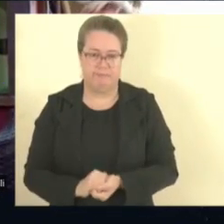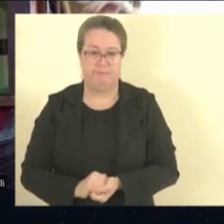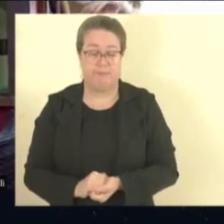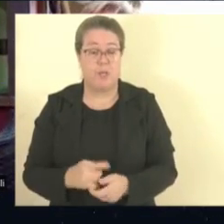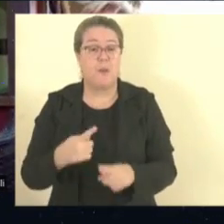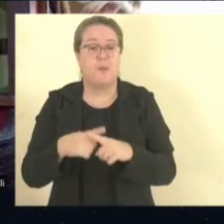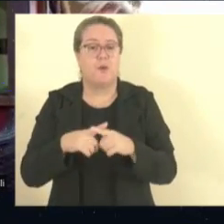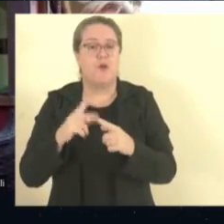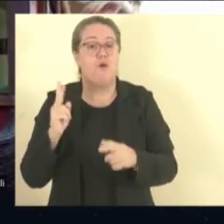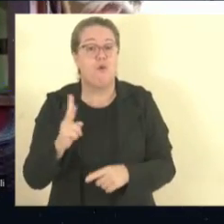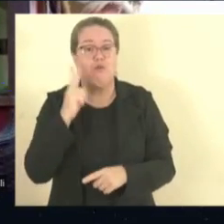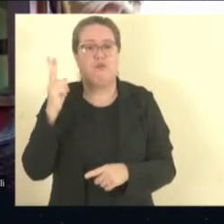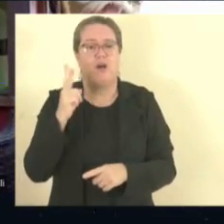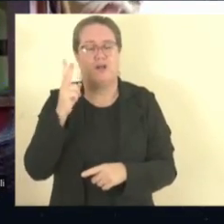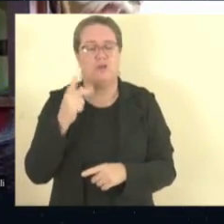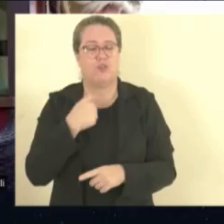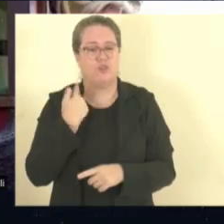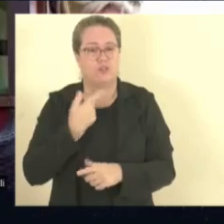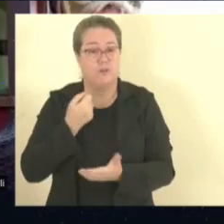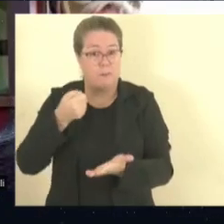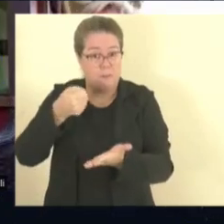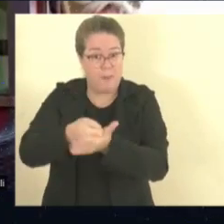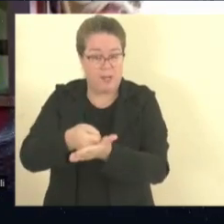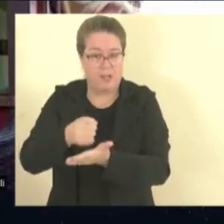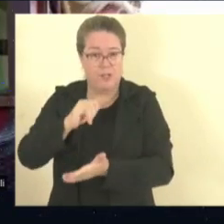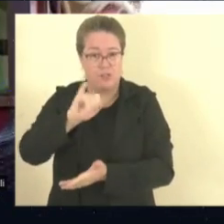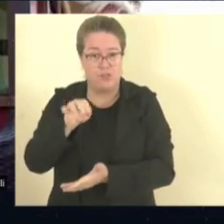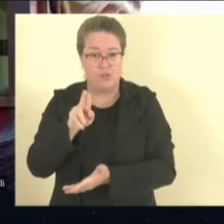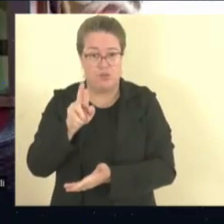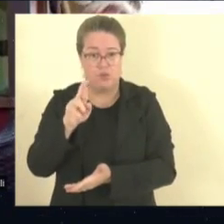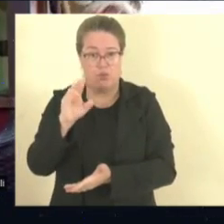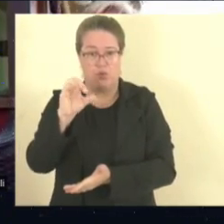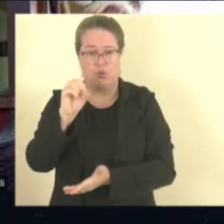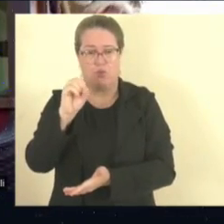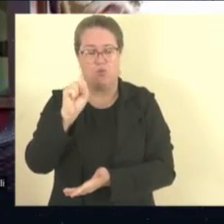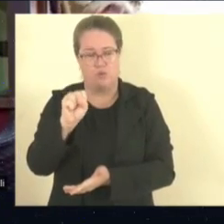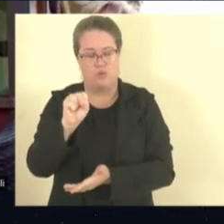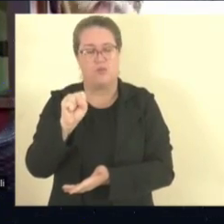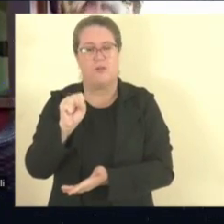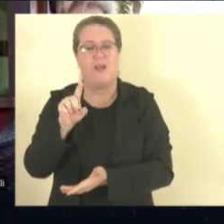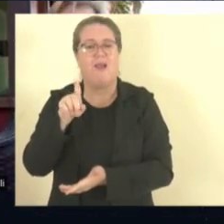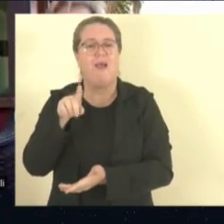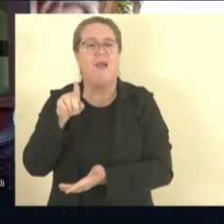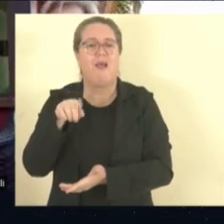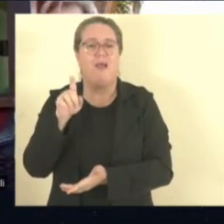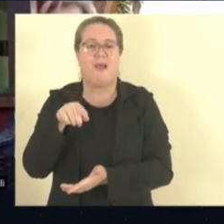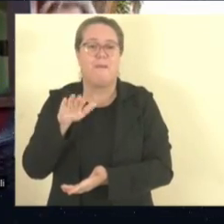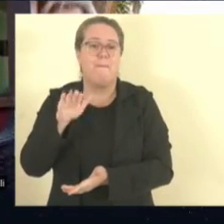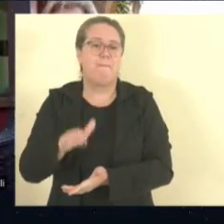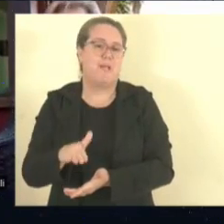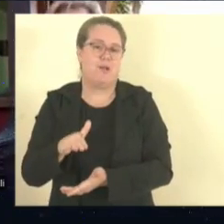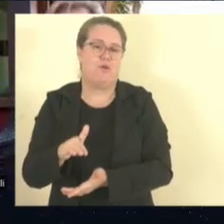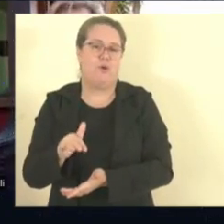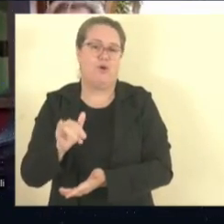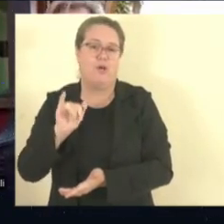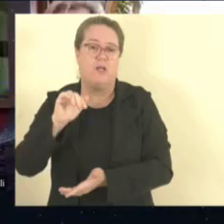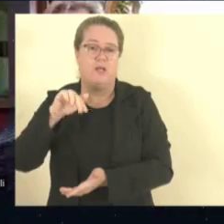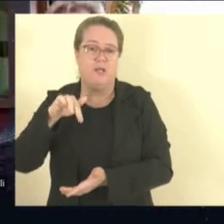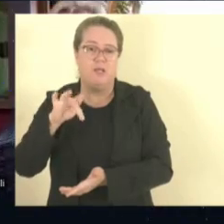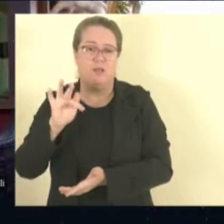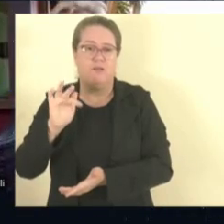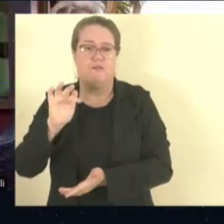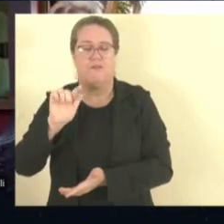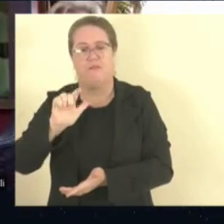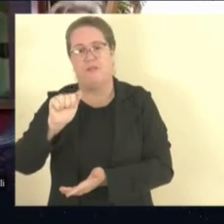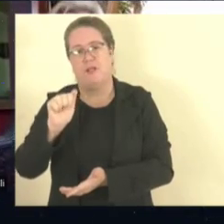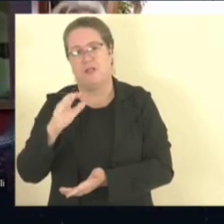pagar de juros ao Banco Interamericano de Desenvolvimento é menos do que a inflação, é menos do que a